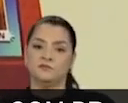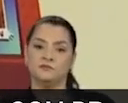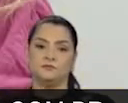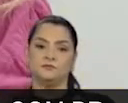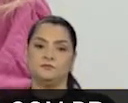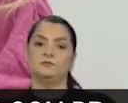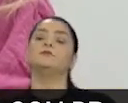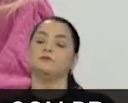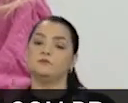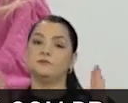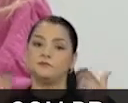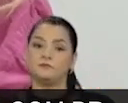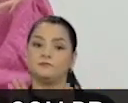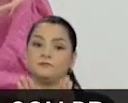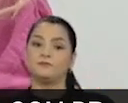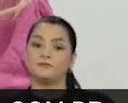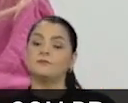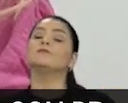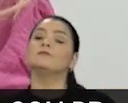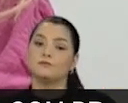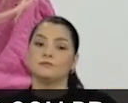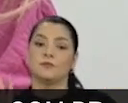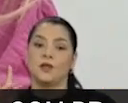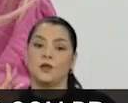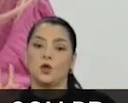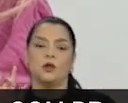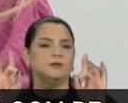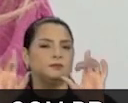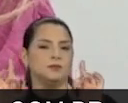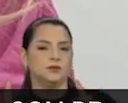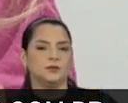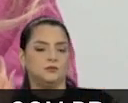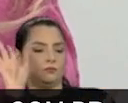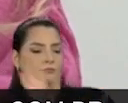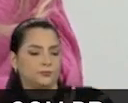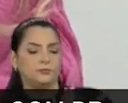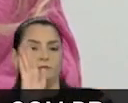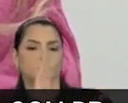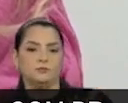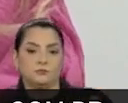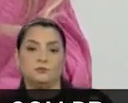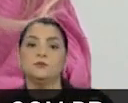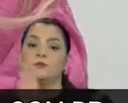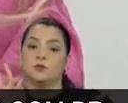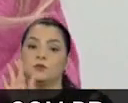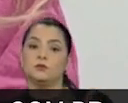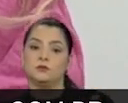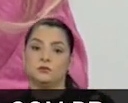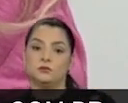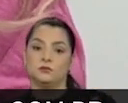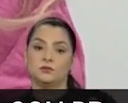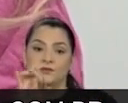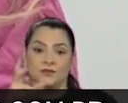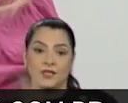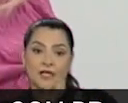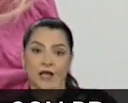são muito focados em criança, a cola é super especial, então é uma cola que você cola a figurinha e consegue, se você colou